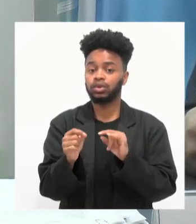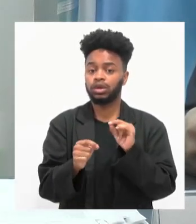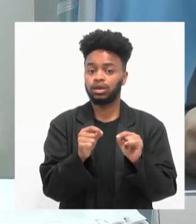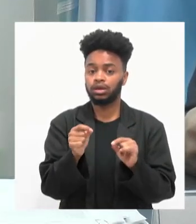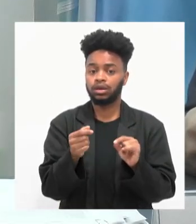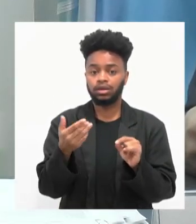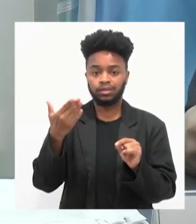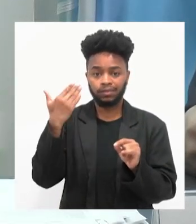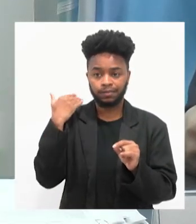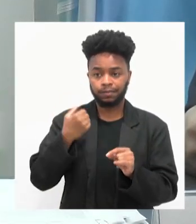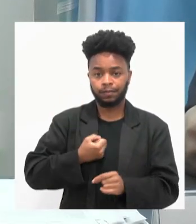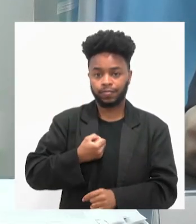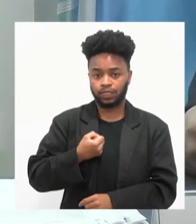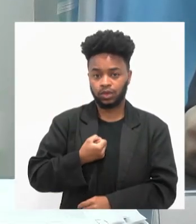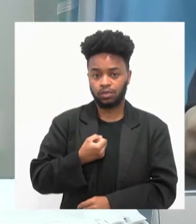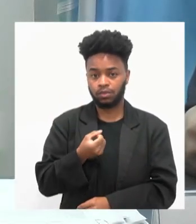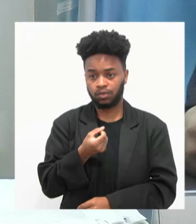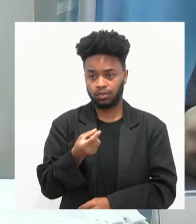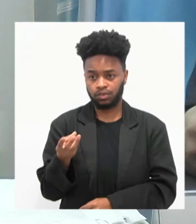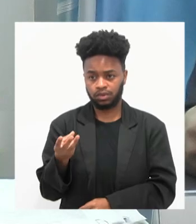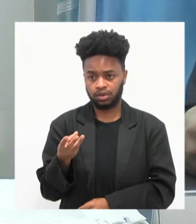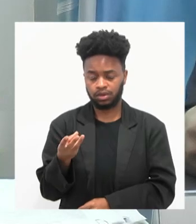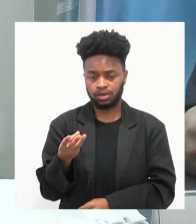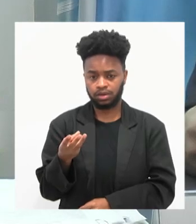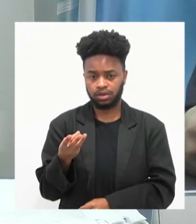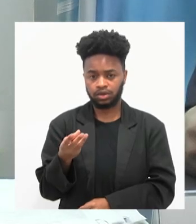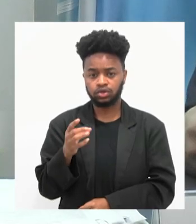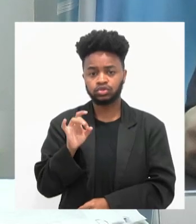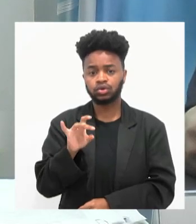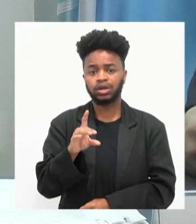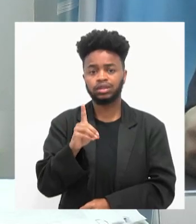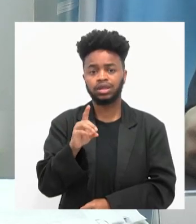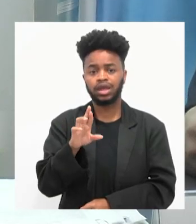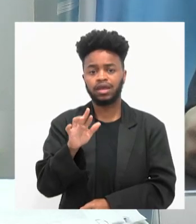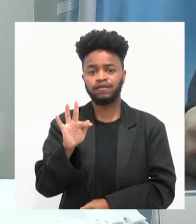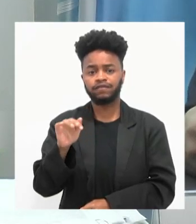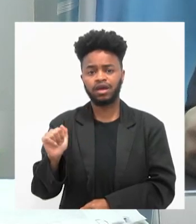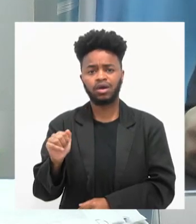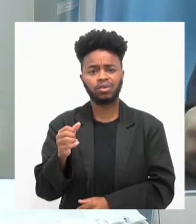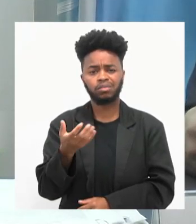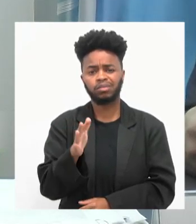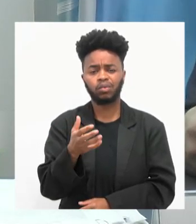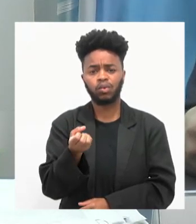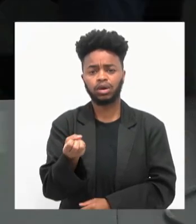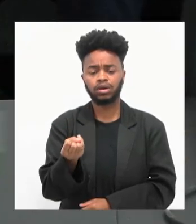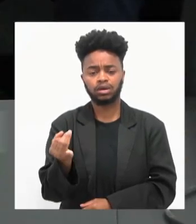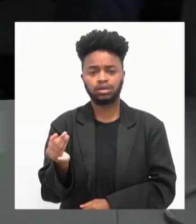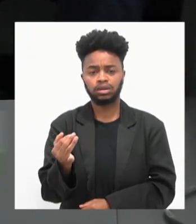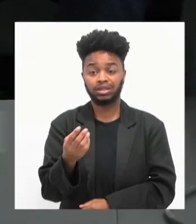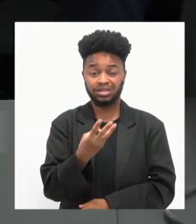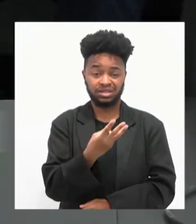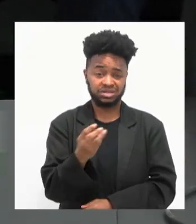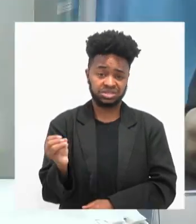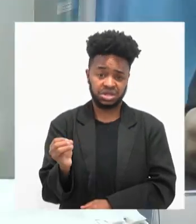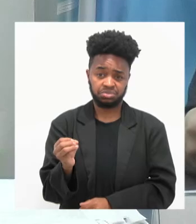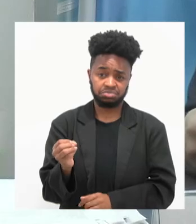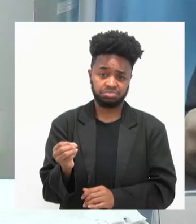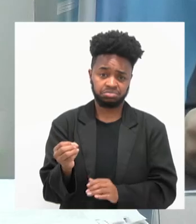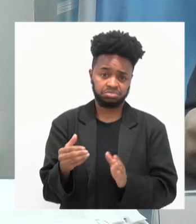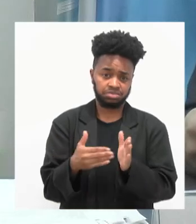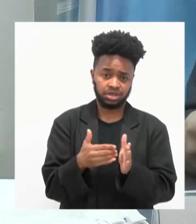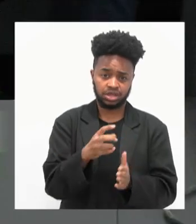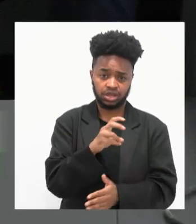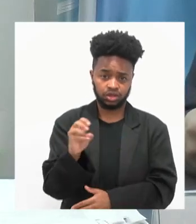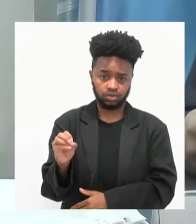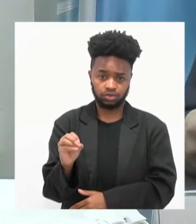número que ele... só a DRFA o senhor aprendia quanto? Entre 300 e 500 veículos. De